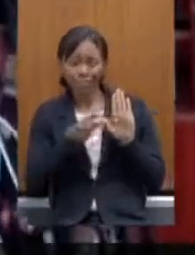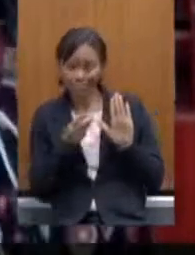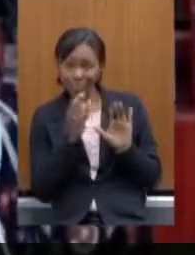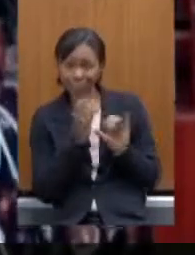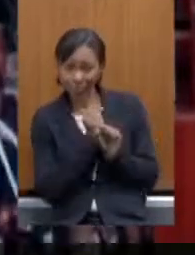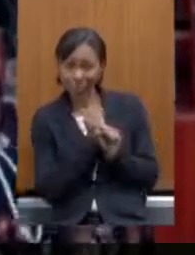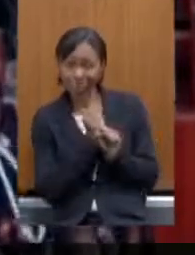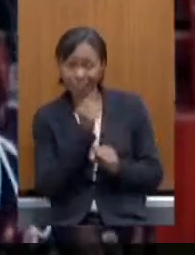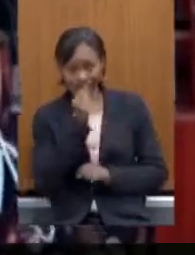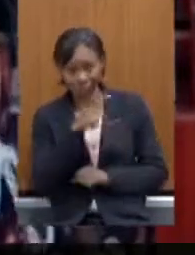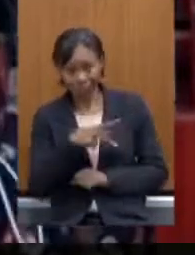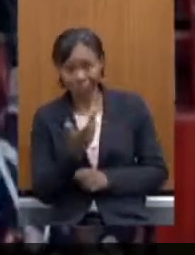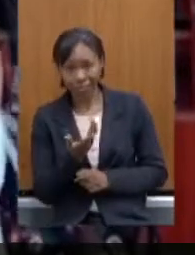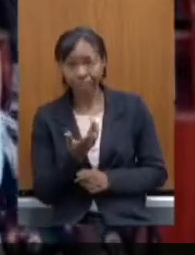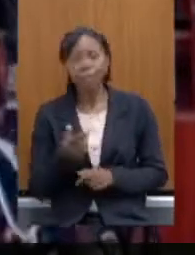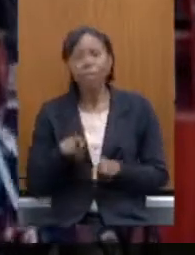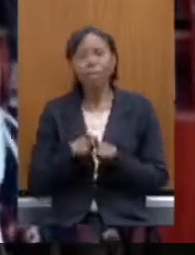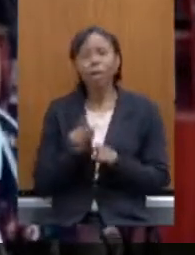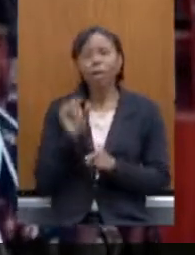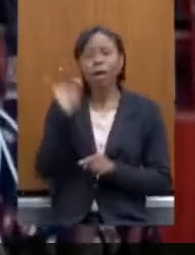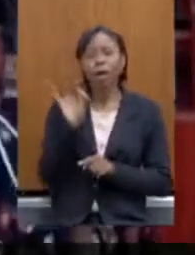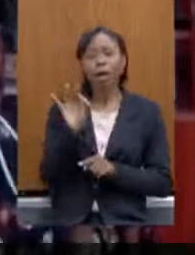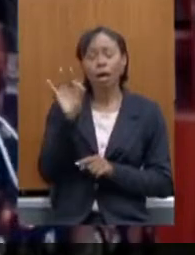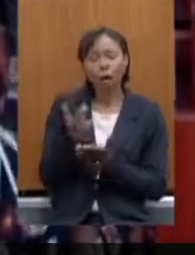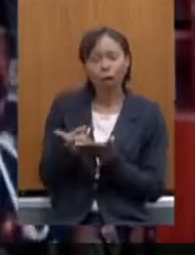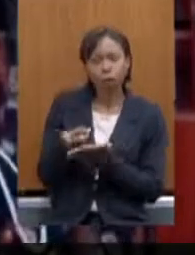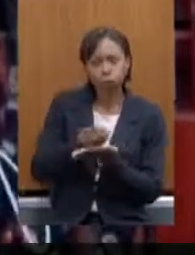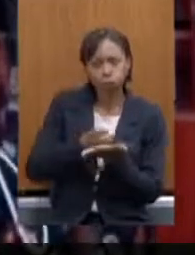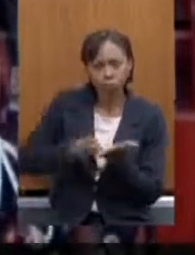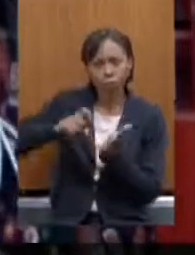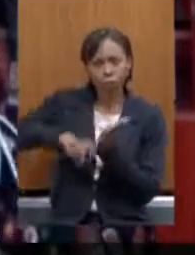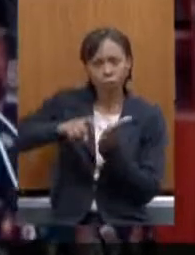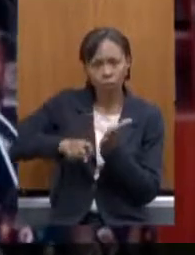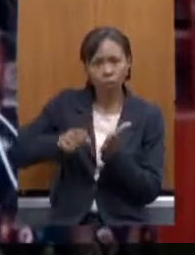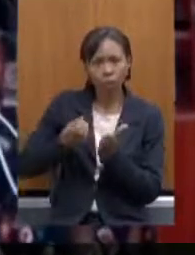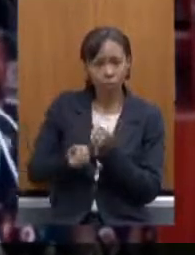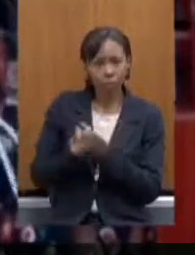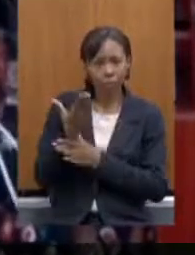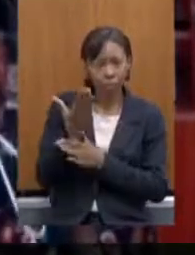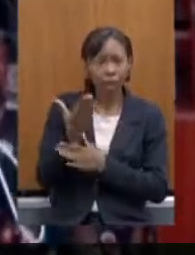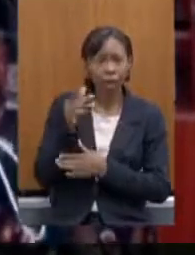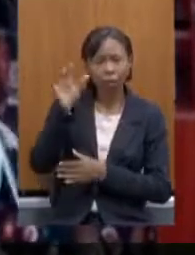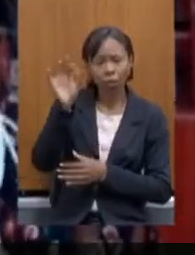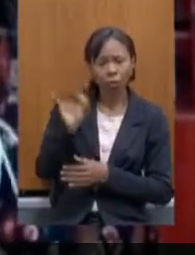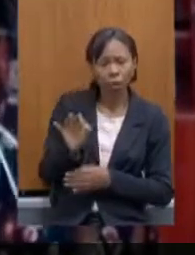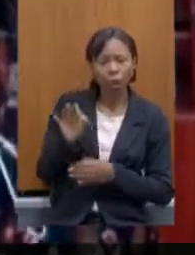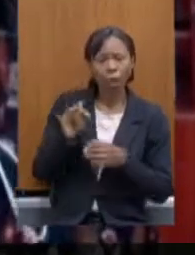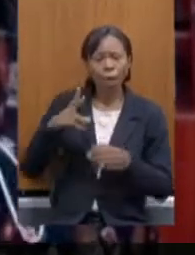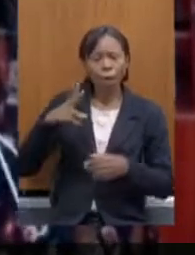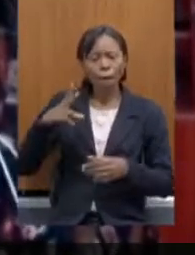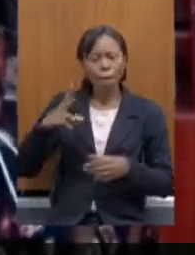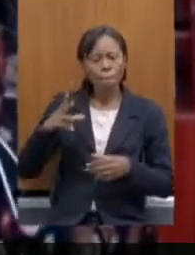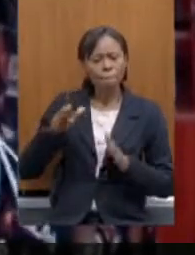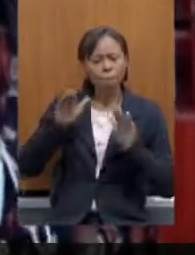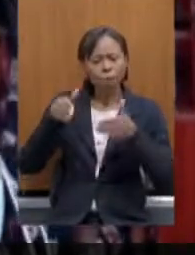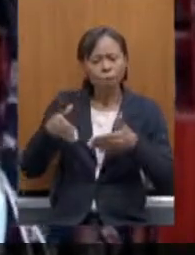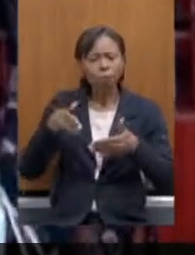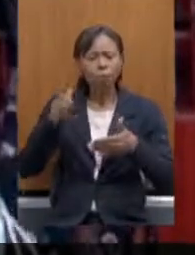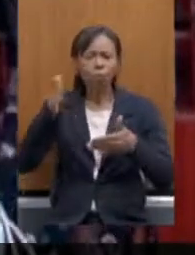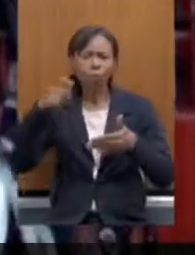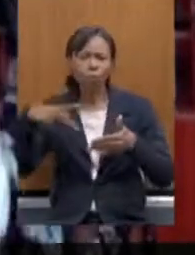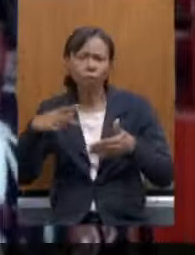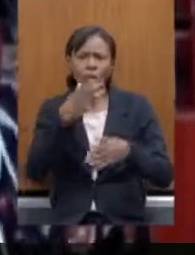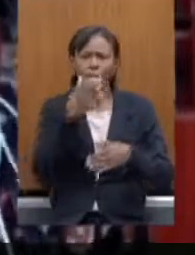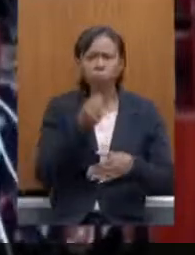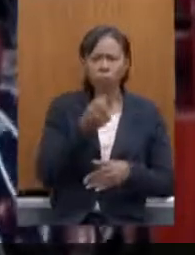as alíquotas que estão sendo criadas particularmente para aposentados e pensionistas que